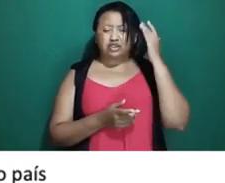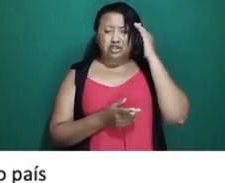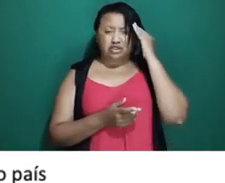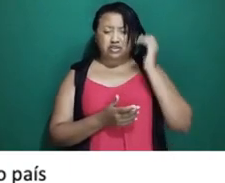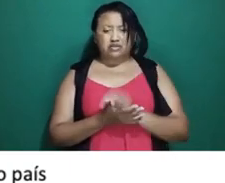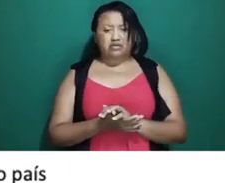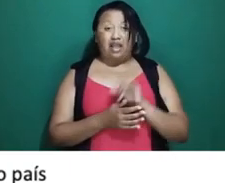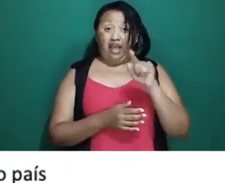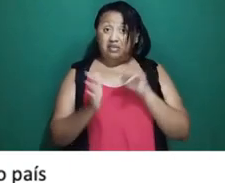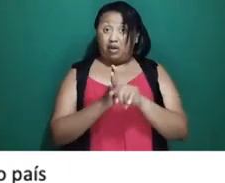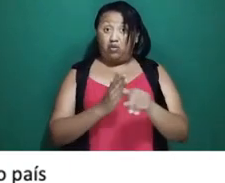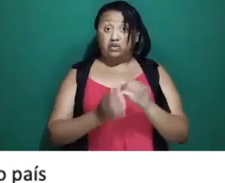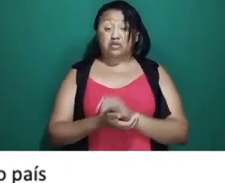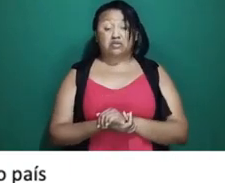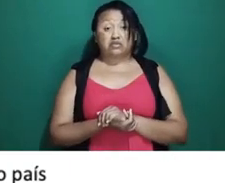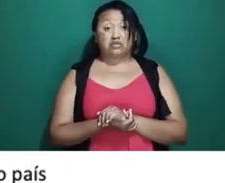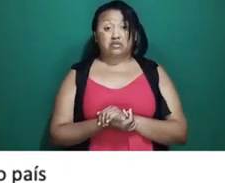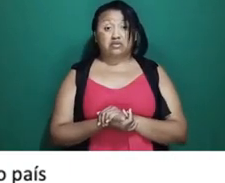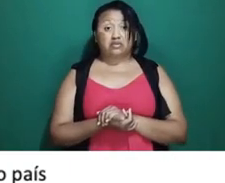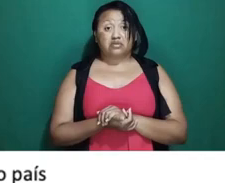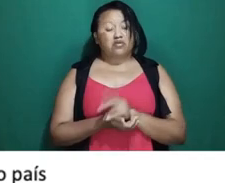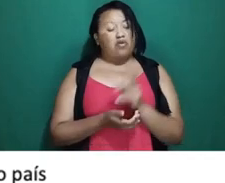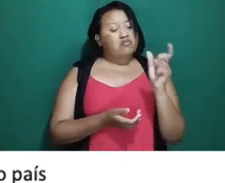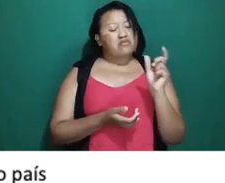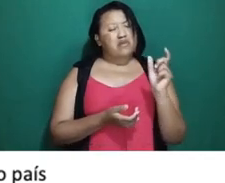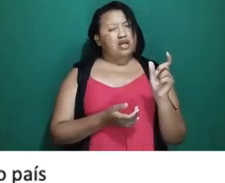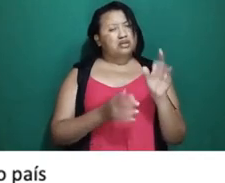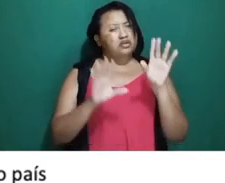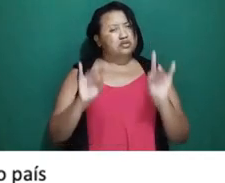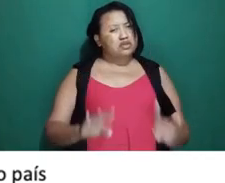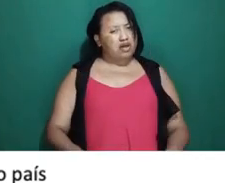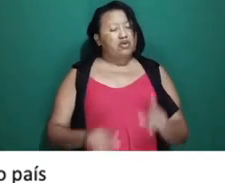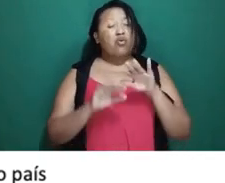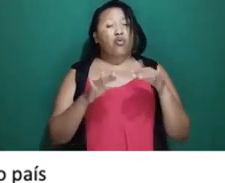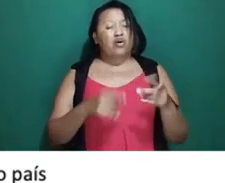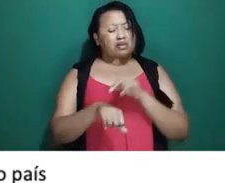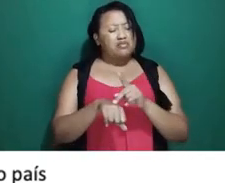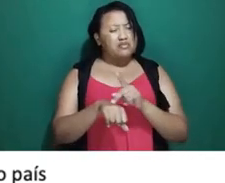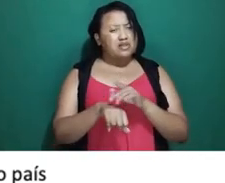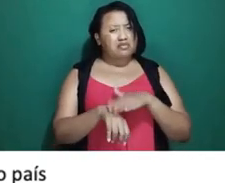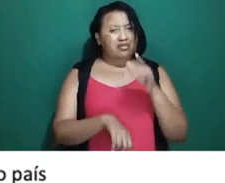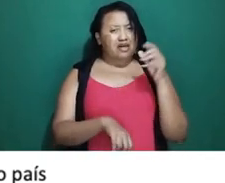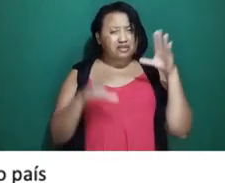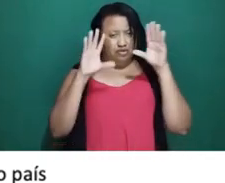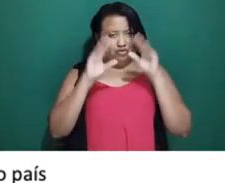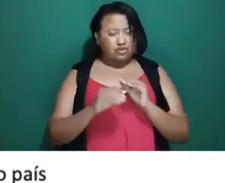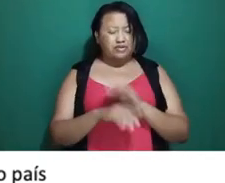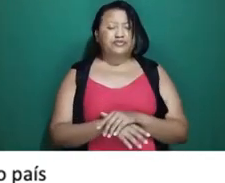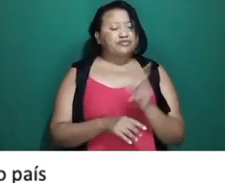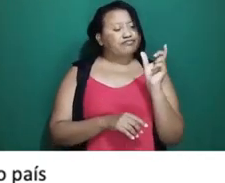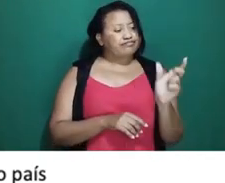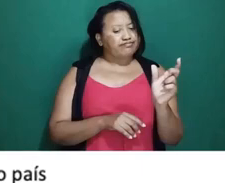essa questão é uma parte específica do texto que essa parte que tá aqui destacada